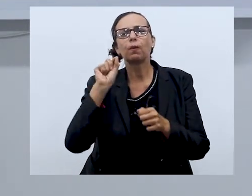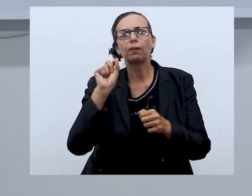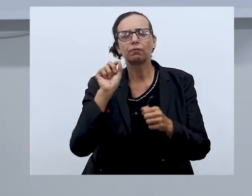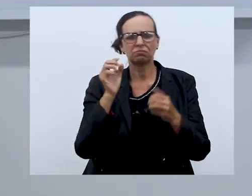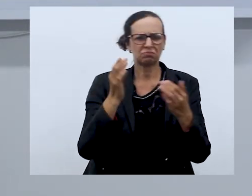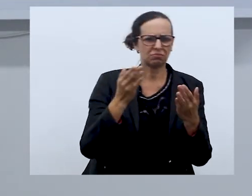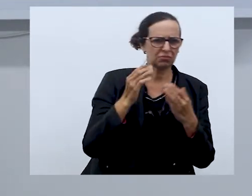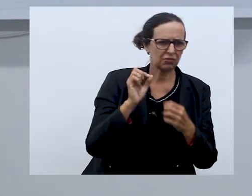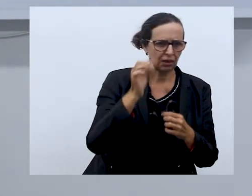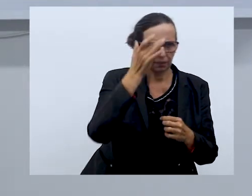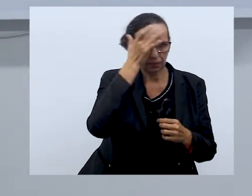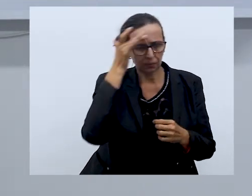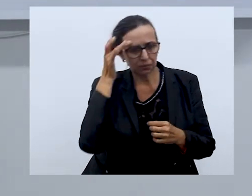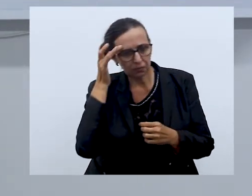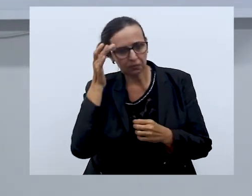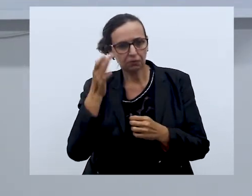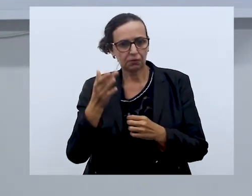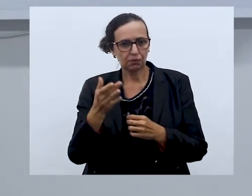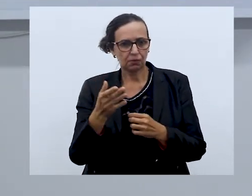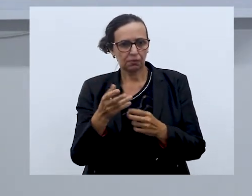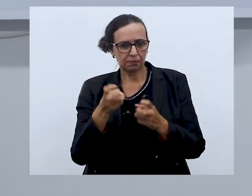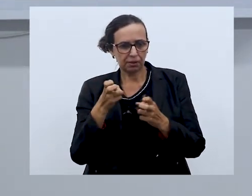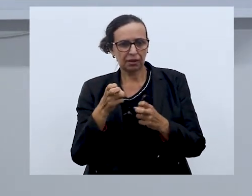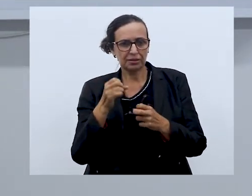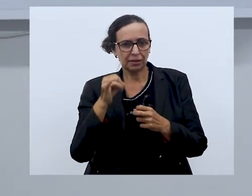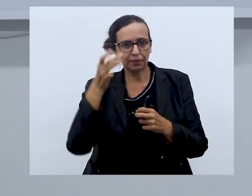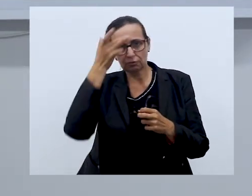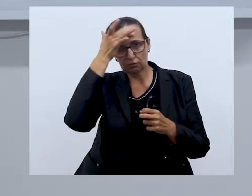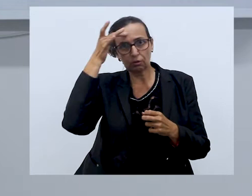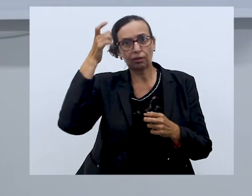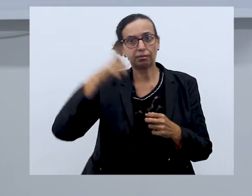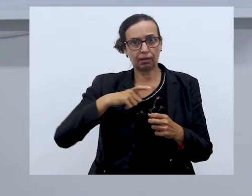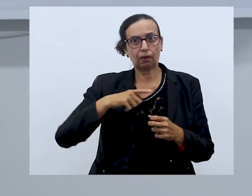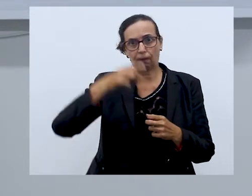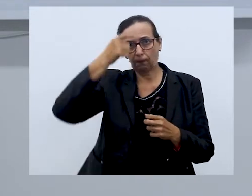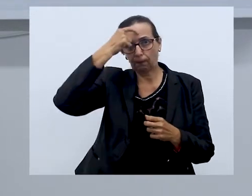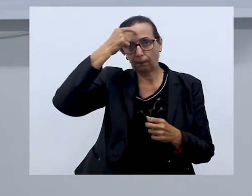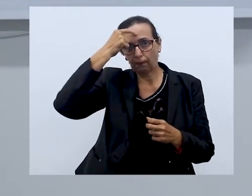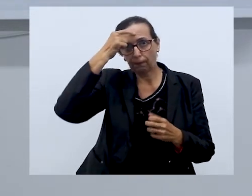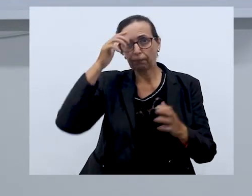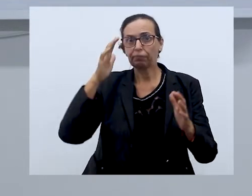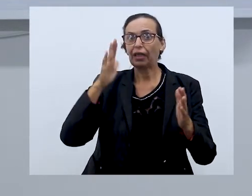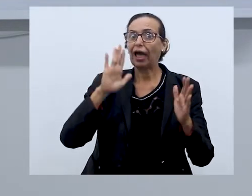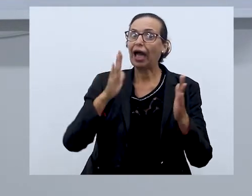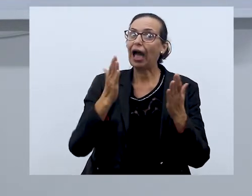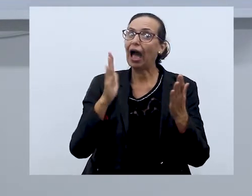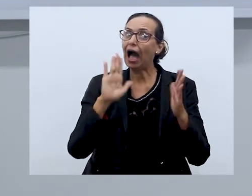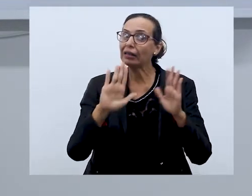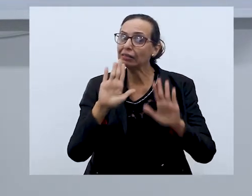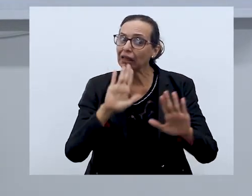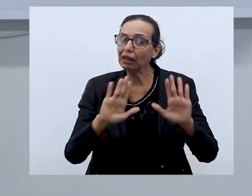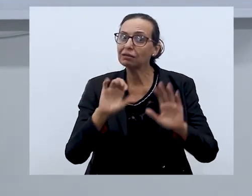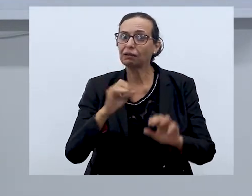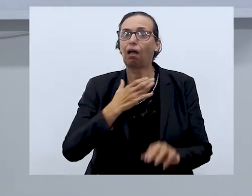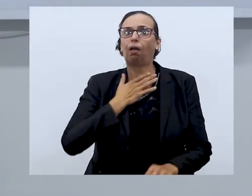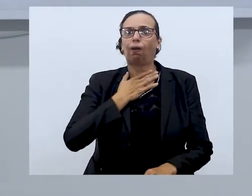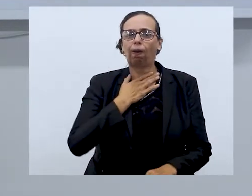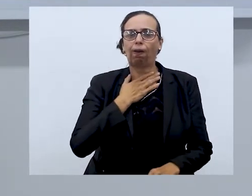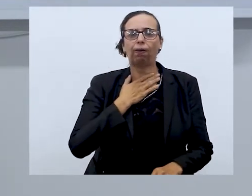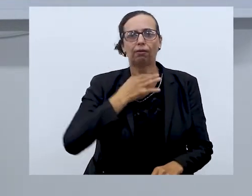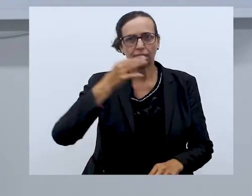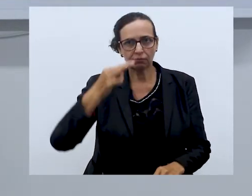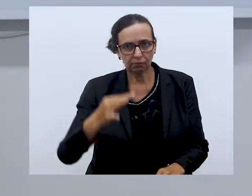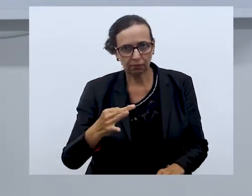situação? Primeiro de tudo, devemos analisar a pessoa, verificar se ela está consciente,